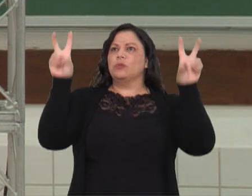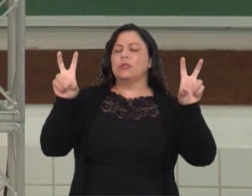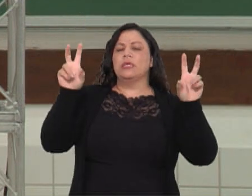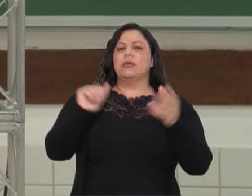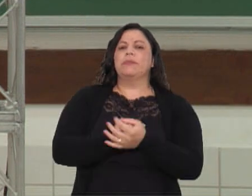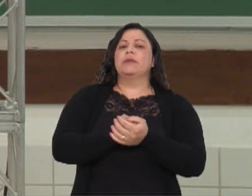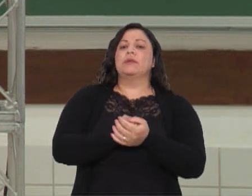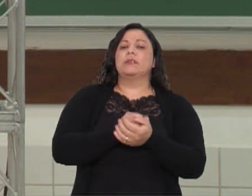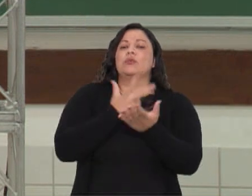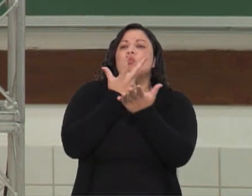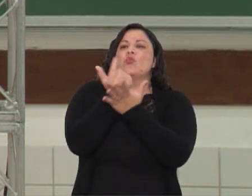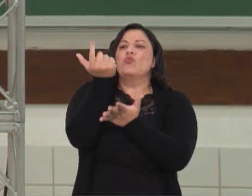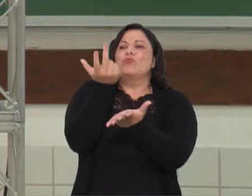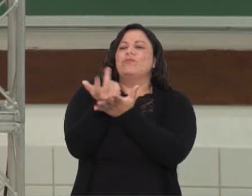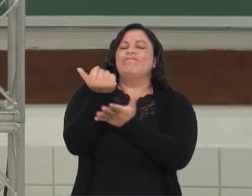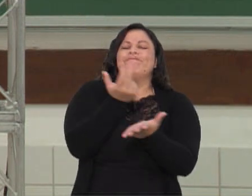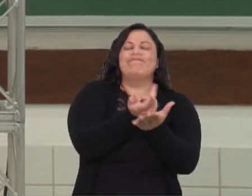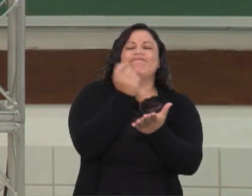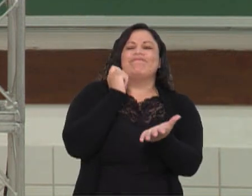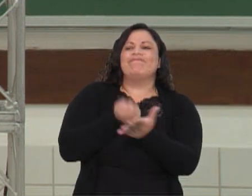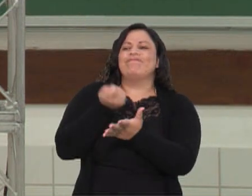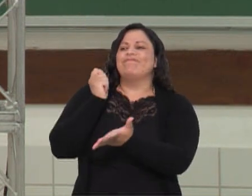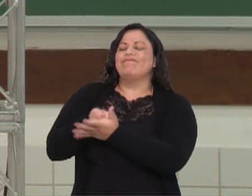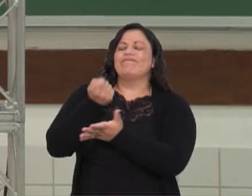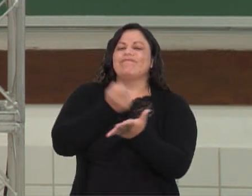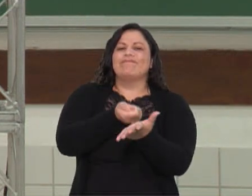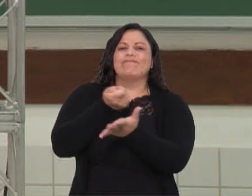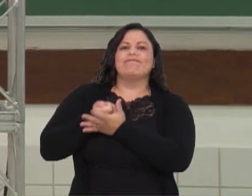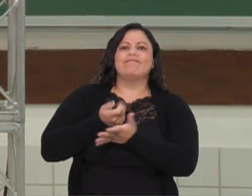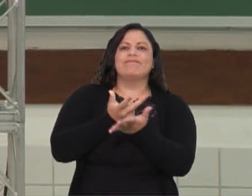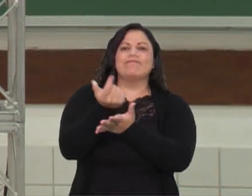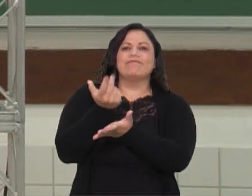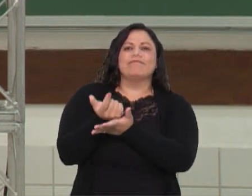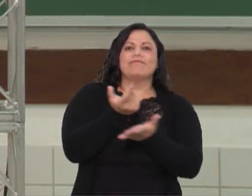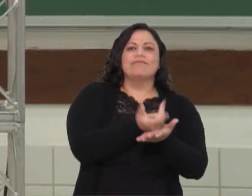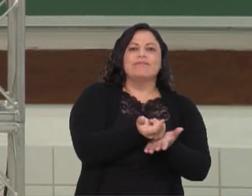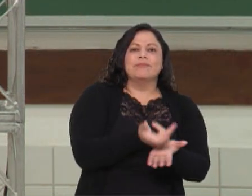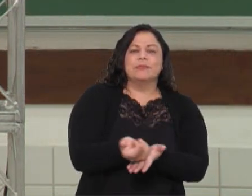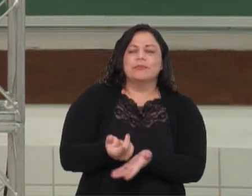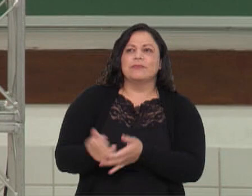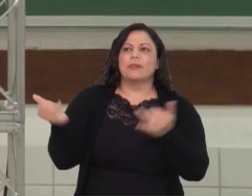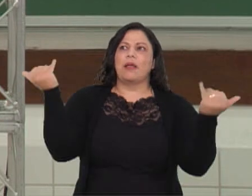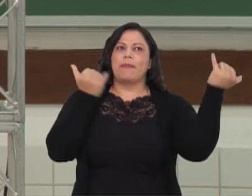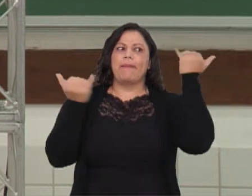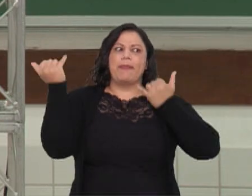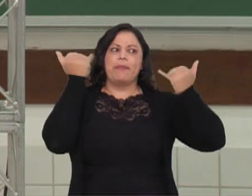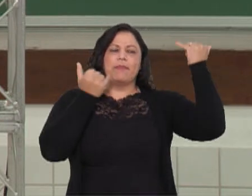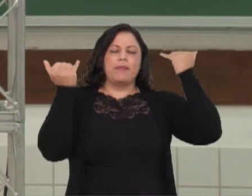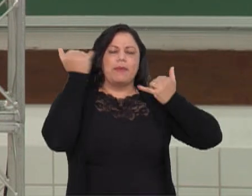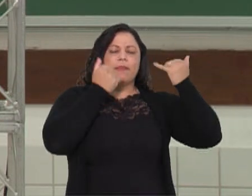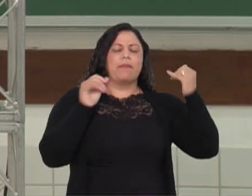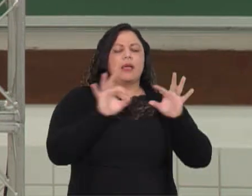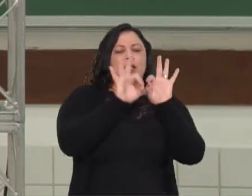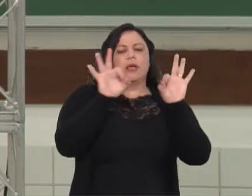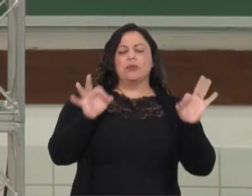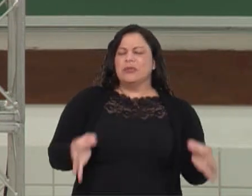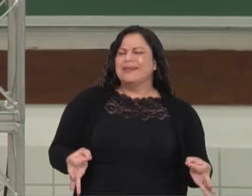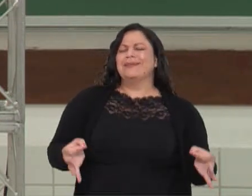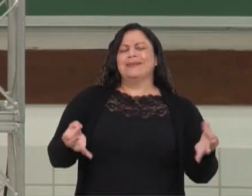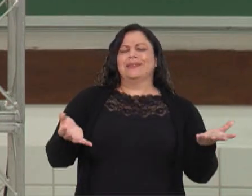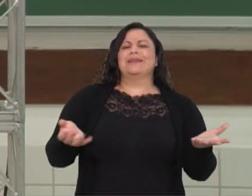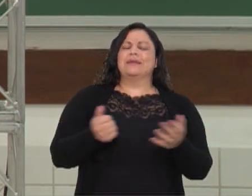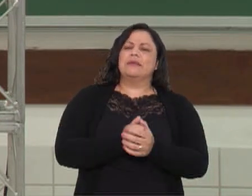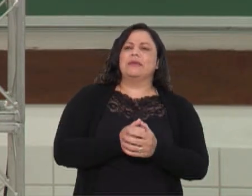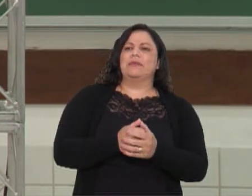um texto bastante simples, vocês observam que ele é bem informativo mesmo, com uma linguagem